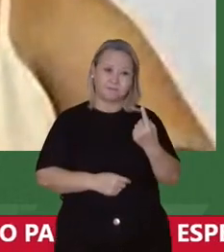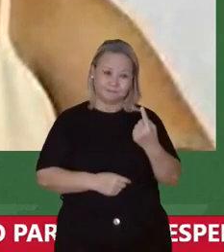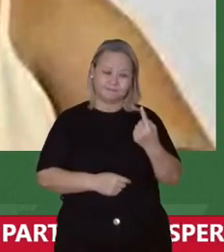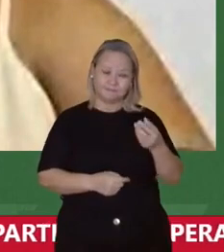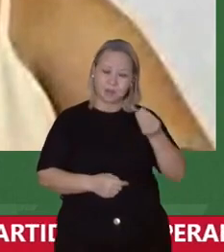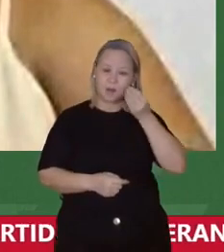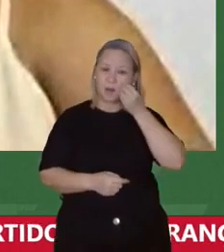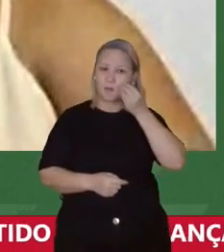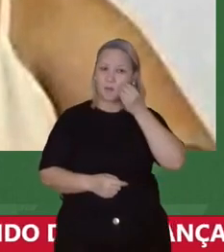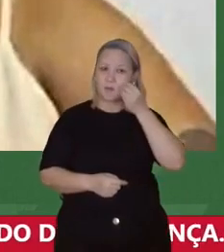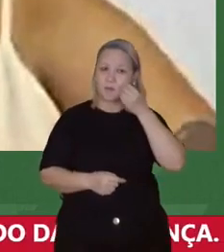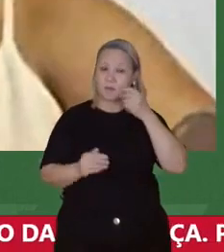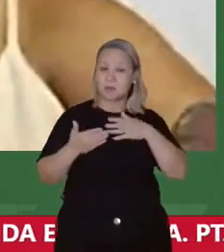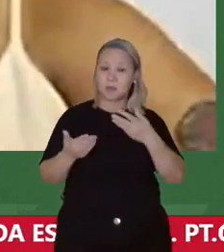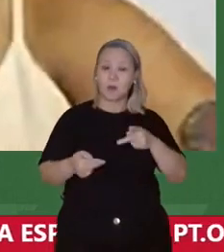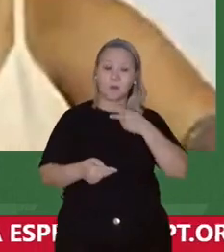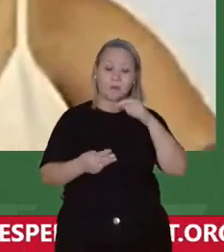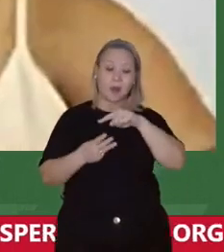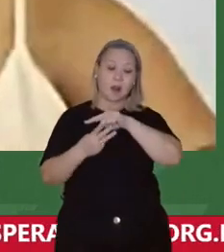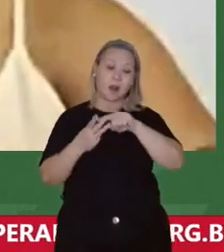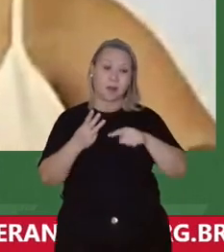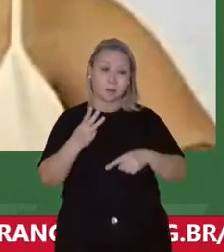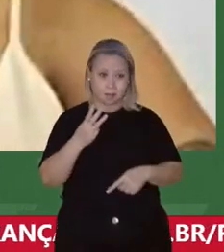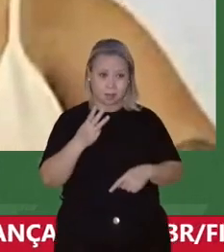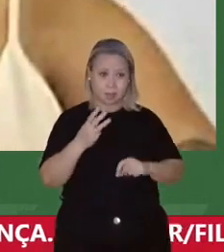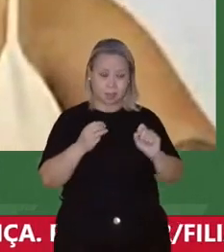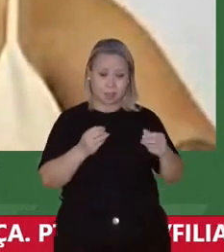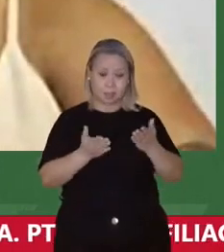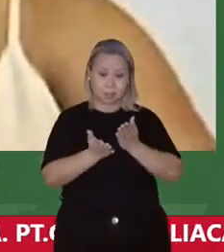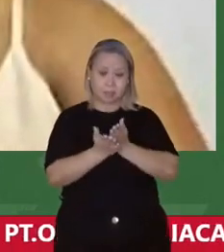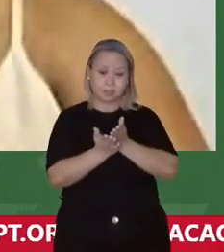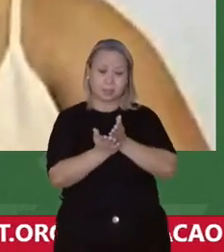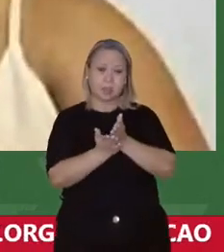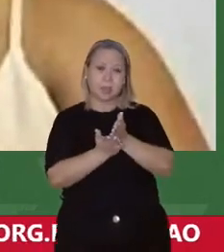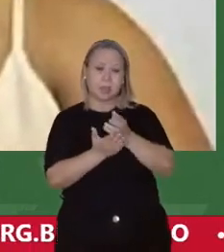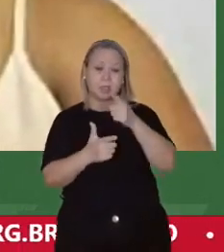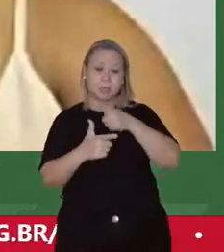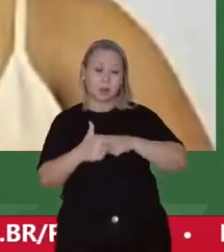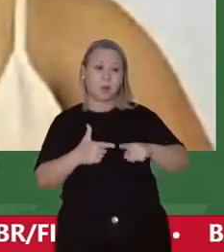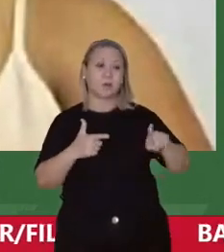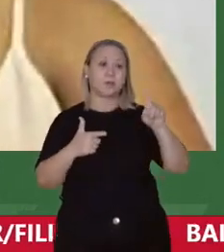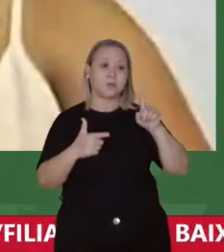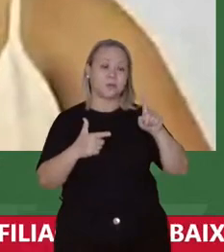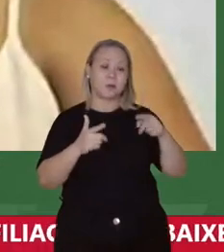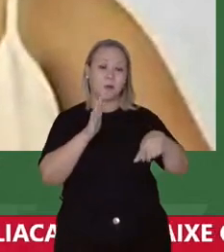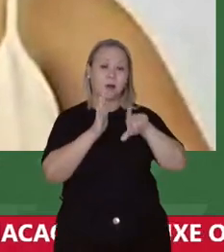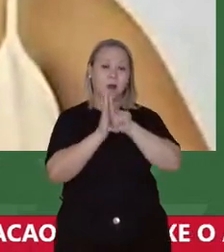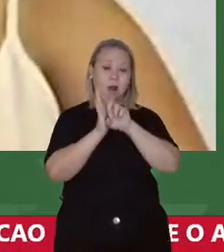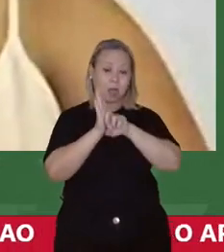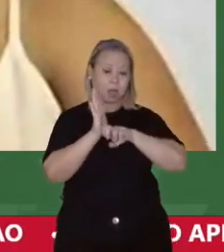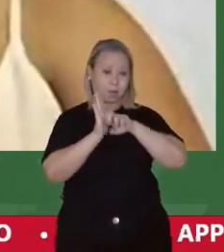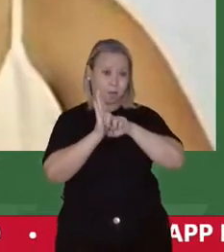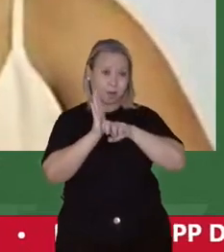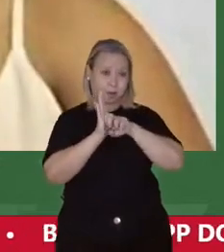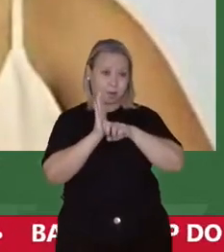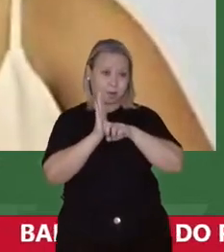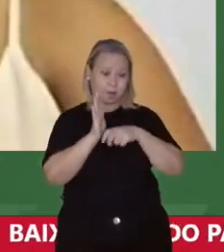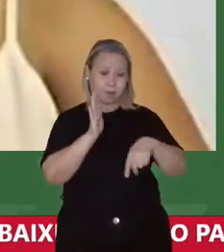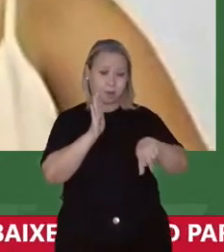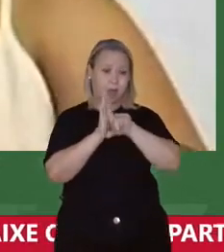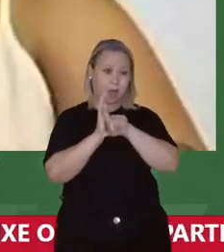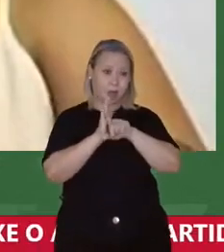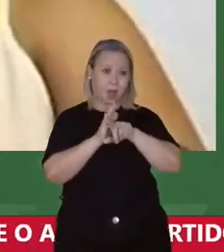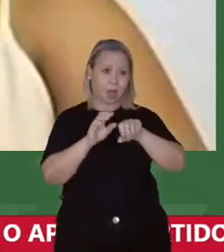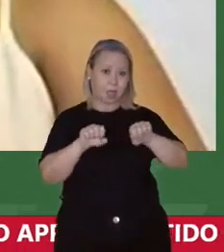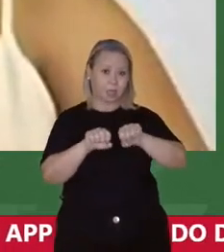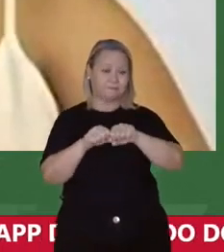tentar, então, falar 3 que são um divisor de água para a luta das mulheres. A Lei Maria da Penha, a Lei do